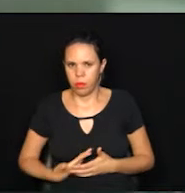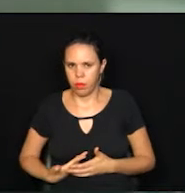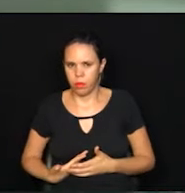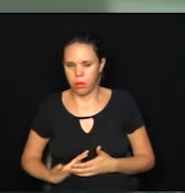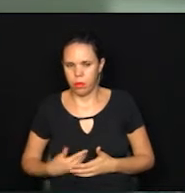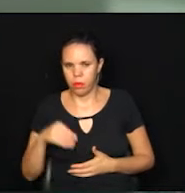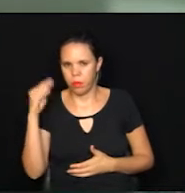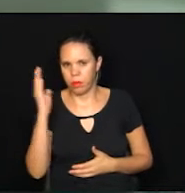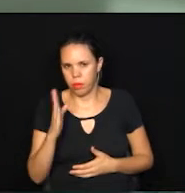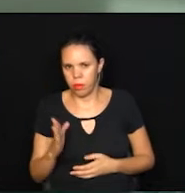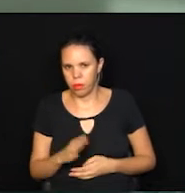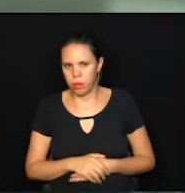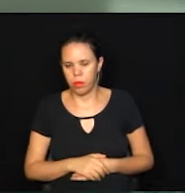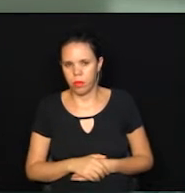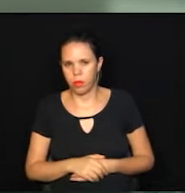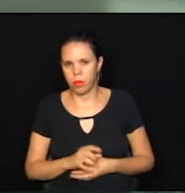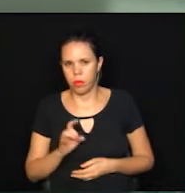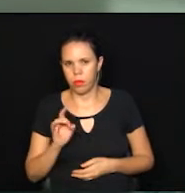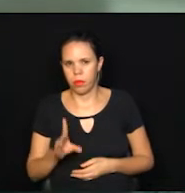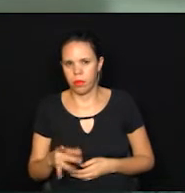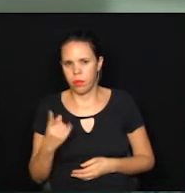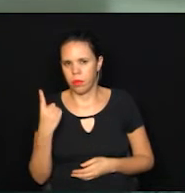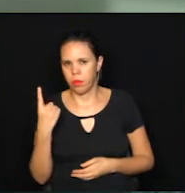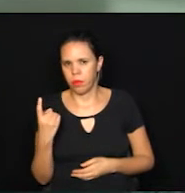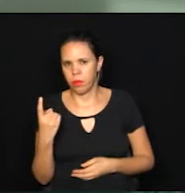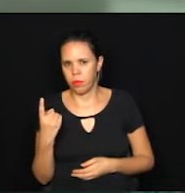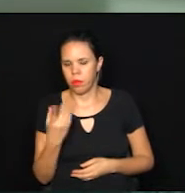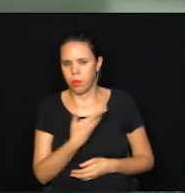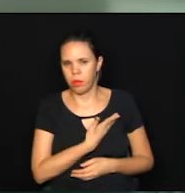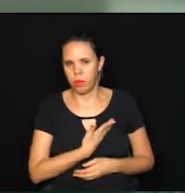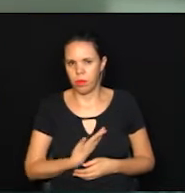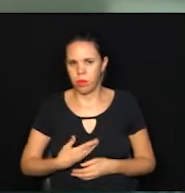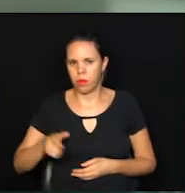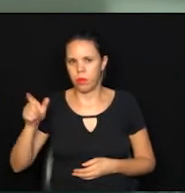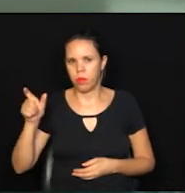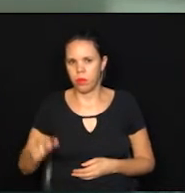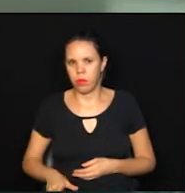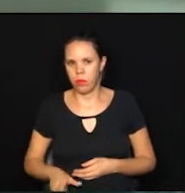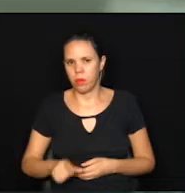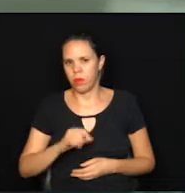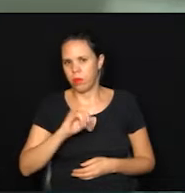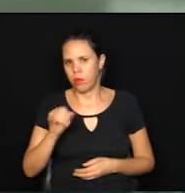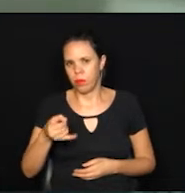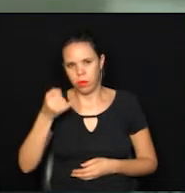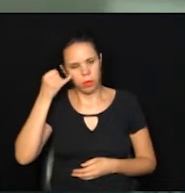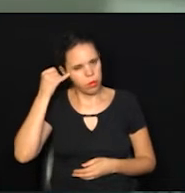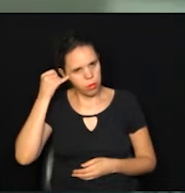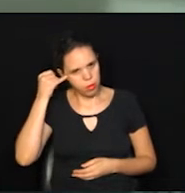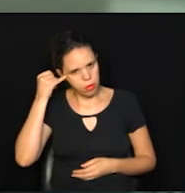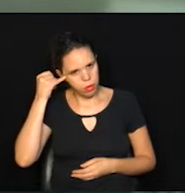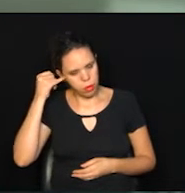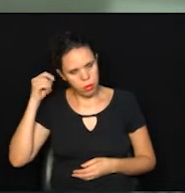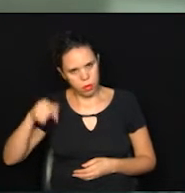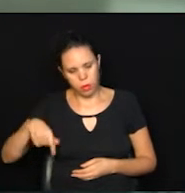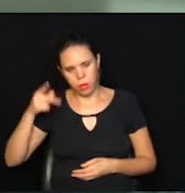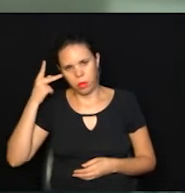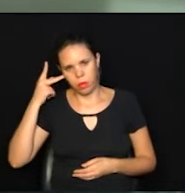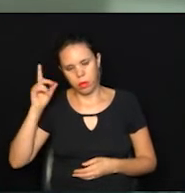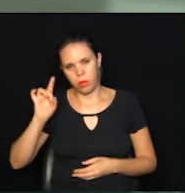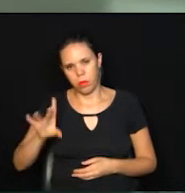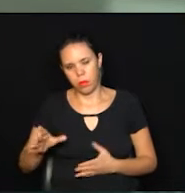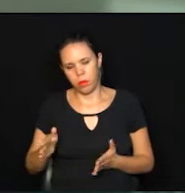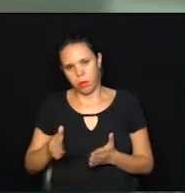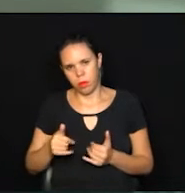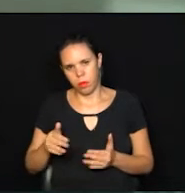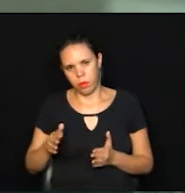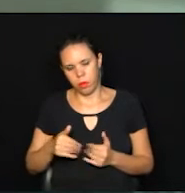no Brasil e apenas um governador, o governador João Dória aqui de São Paulo, que